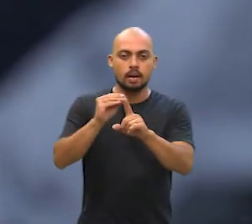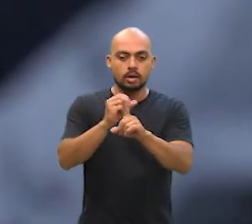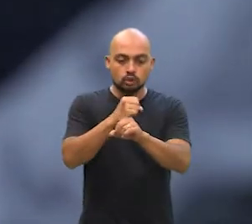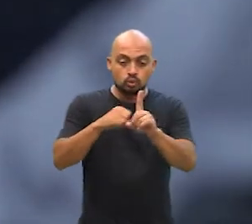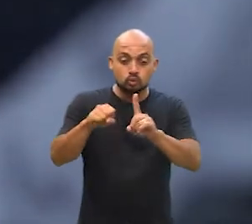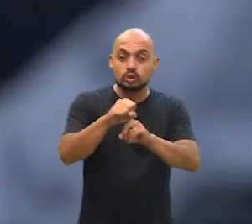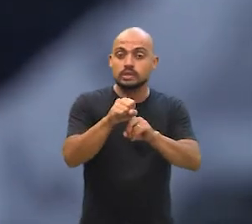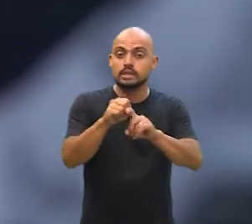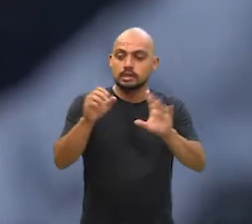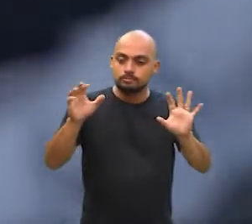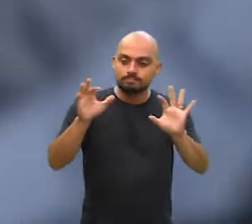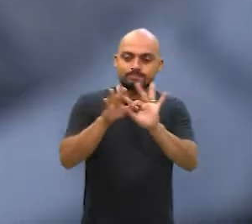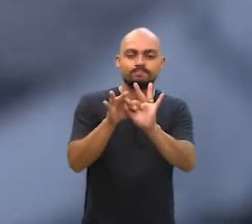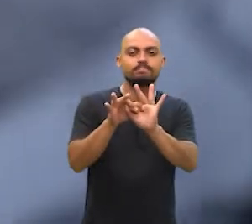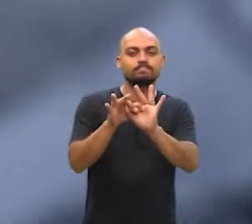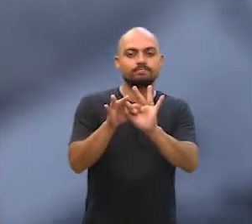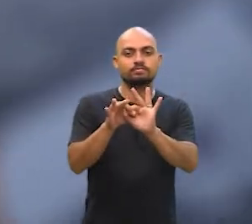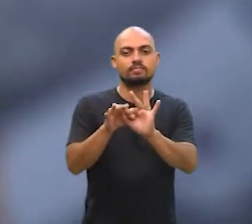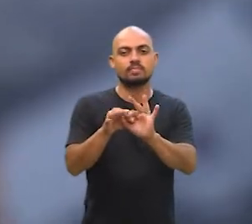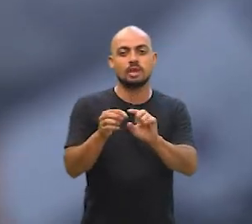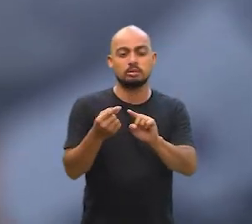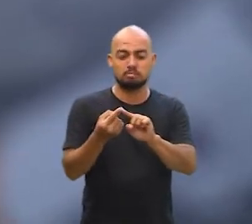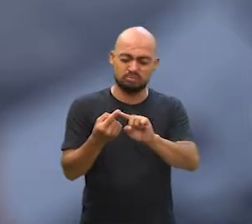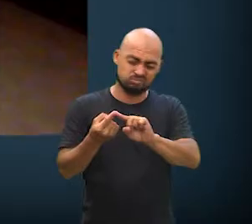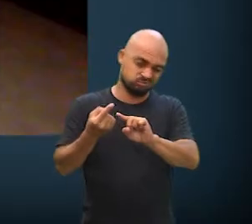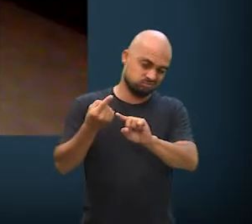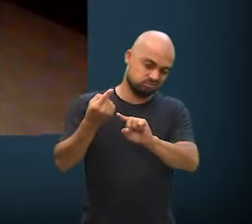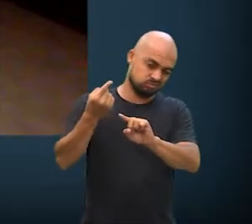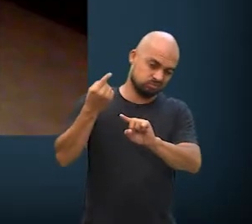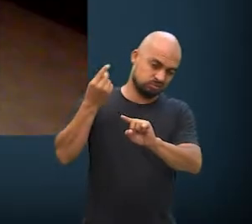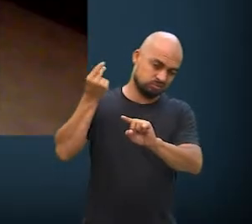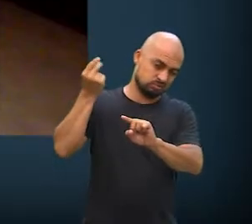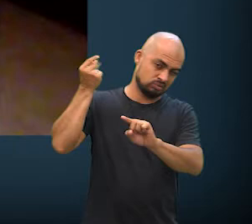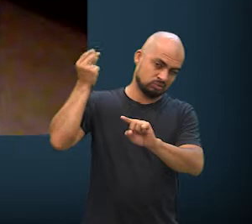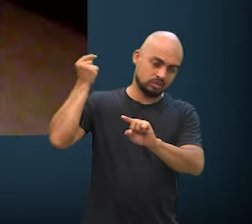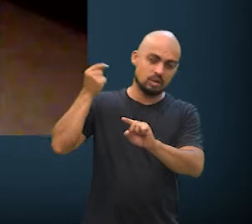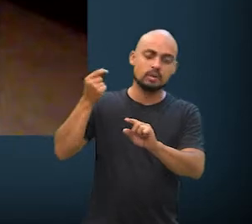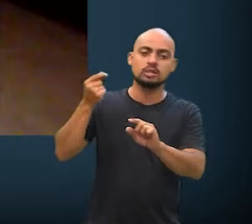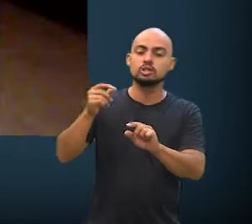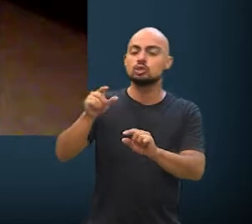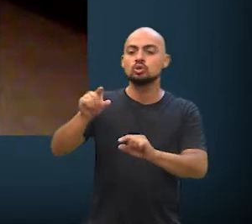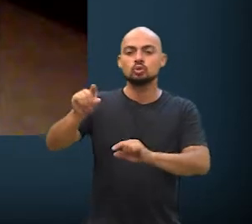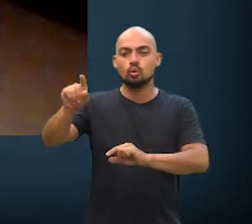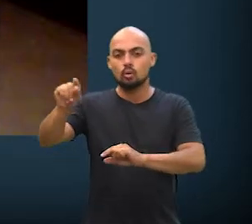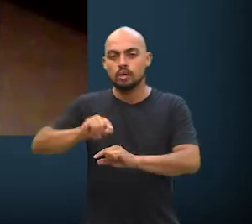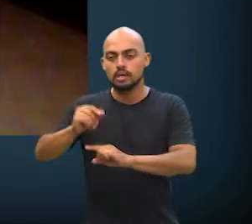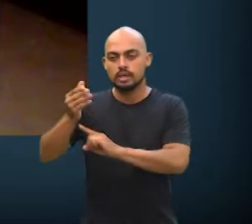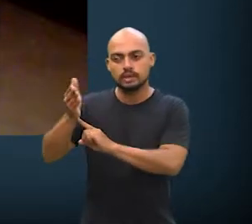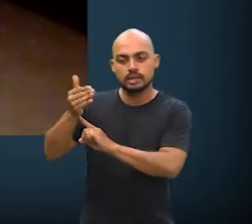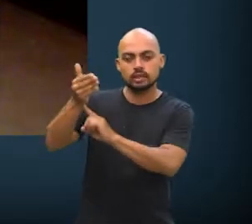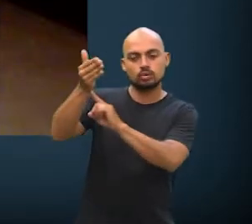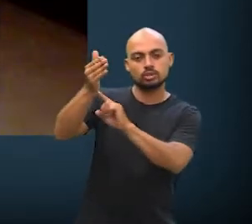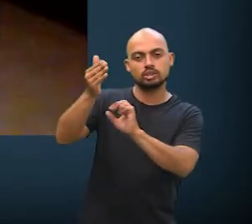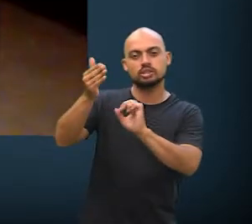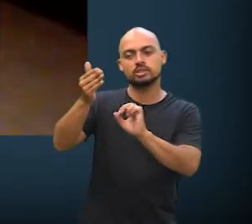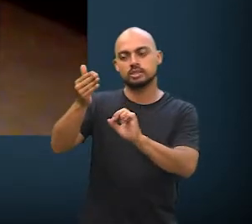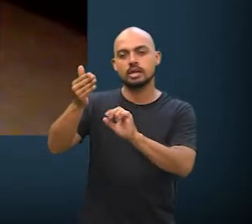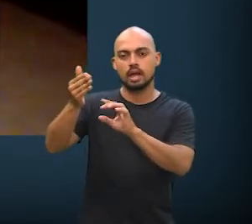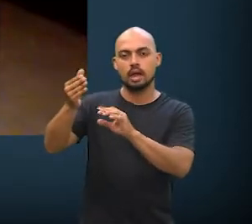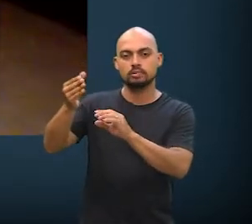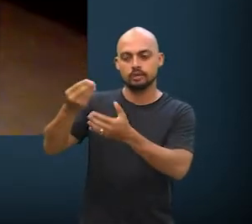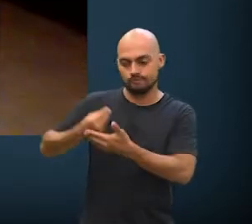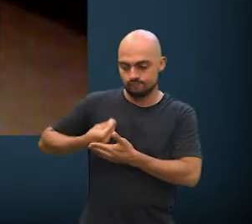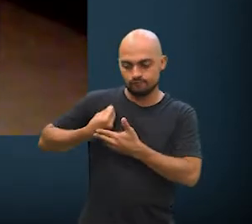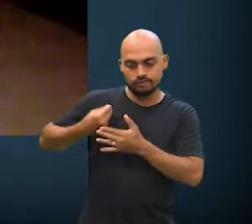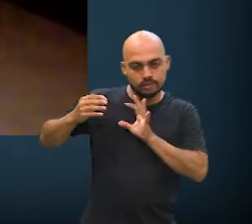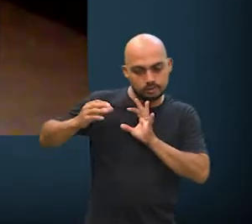antigamente a gente podia, como eu posso te dizer, a gente podia escolher entre tecnologia fazer parte da nossa vida, como um todo numa